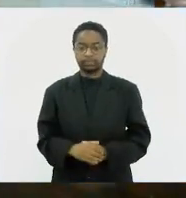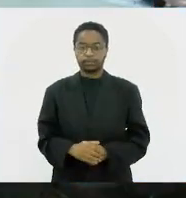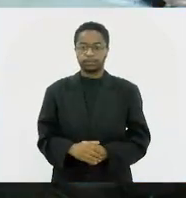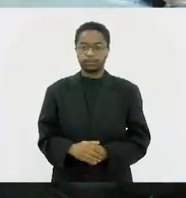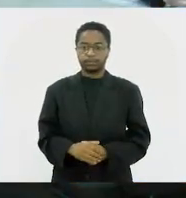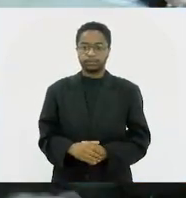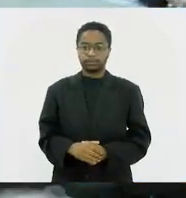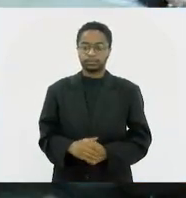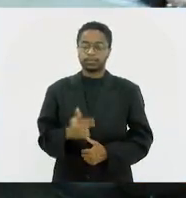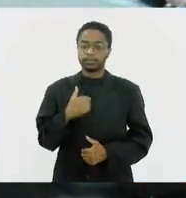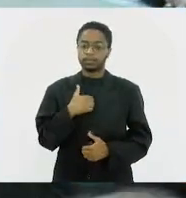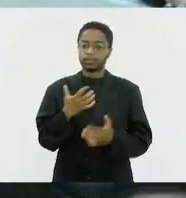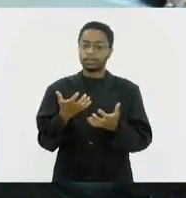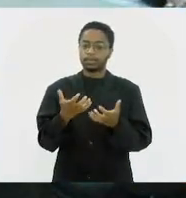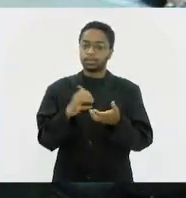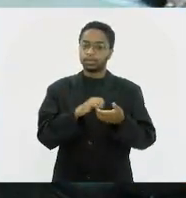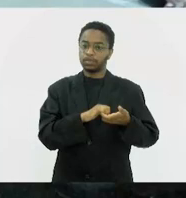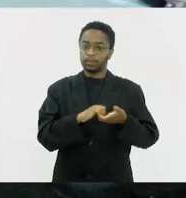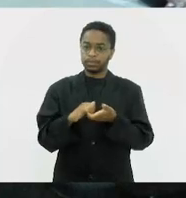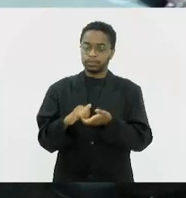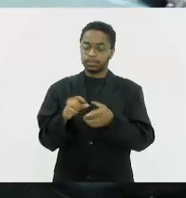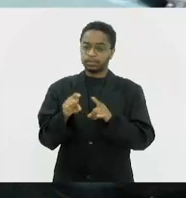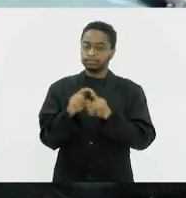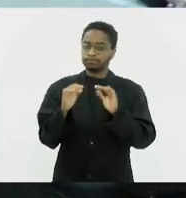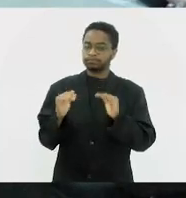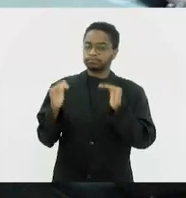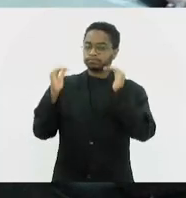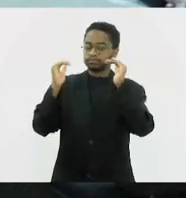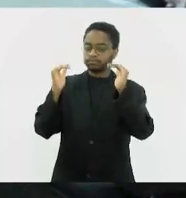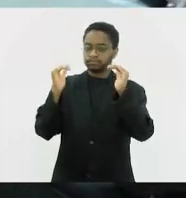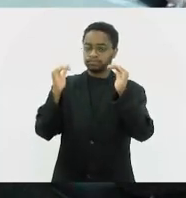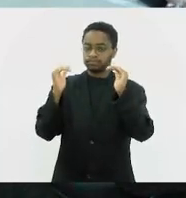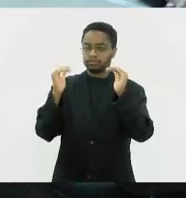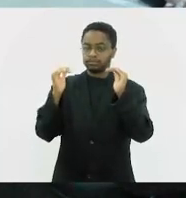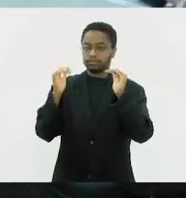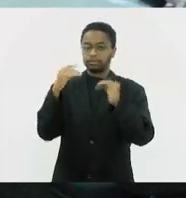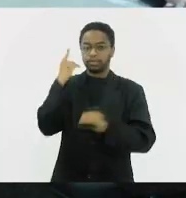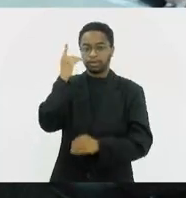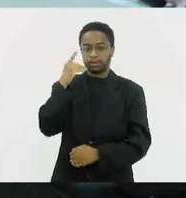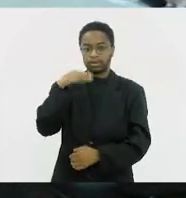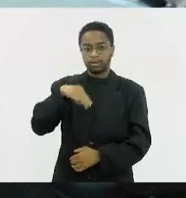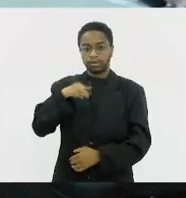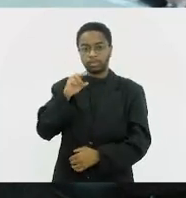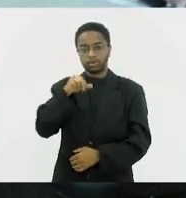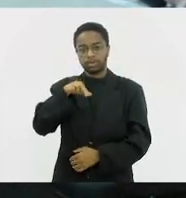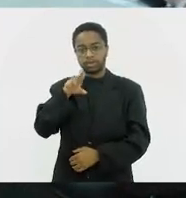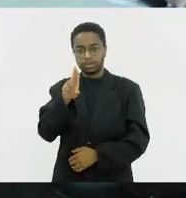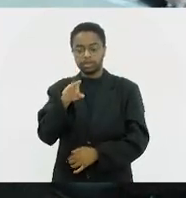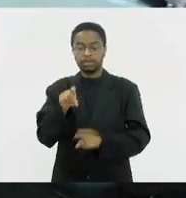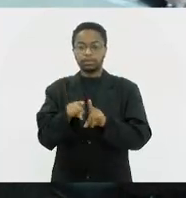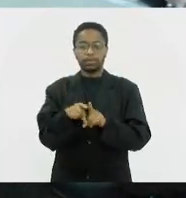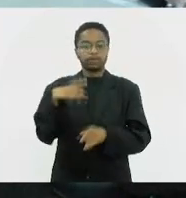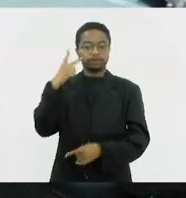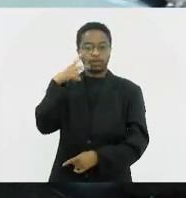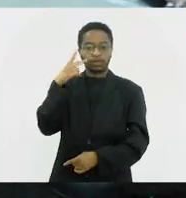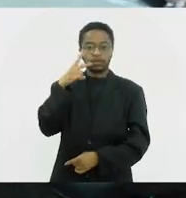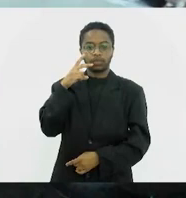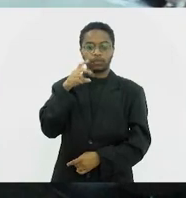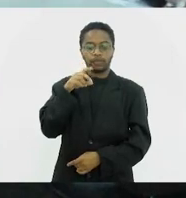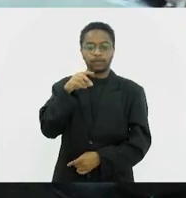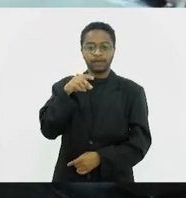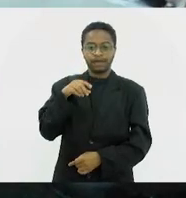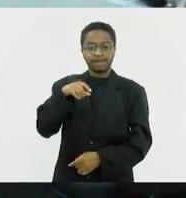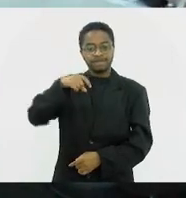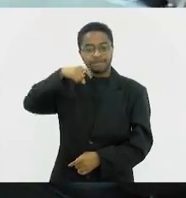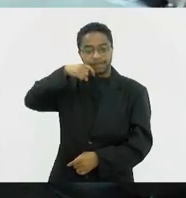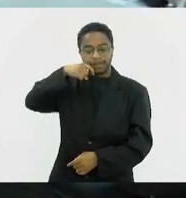Queria aqui cumprimentar e enaltecer nosso deputado Munir, nosso vereador Vampirinho, pela iniciativa da